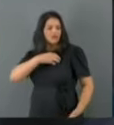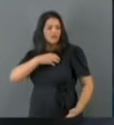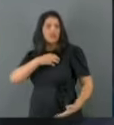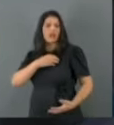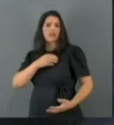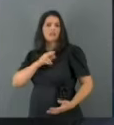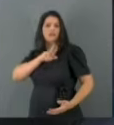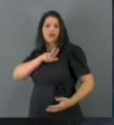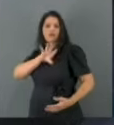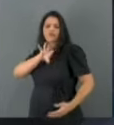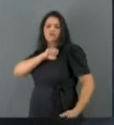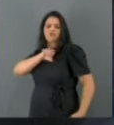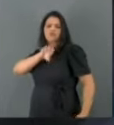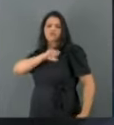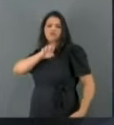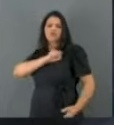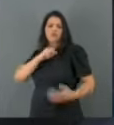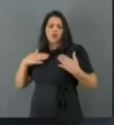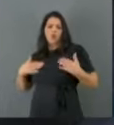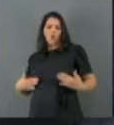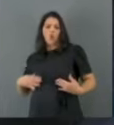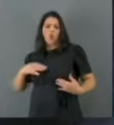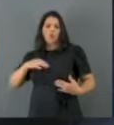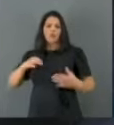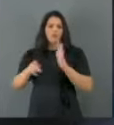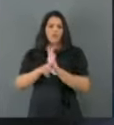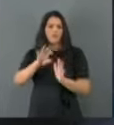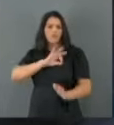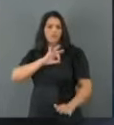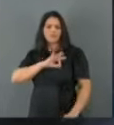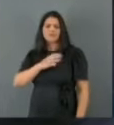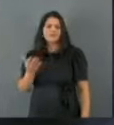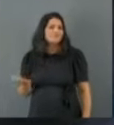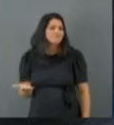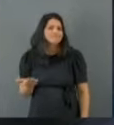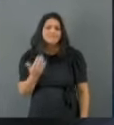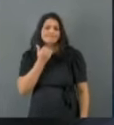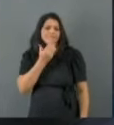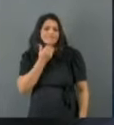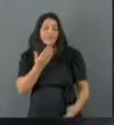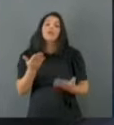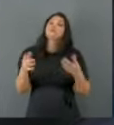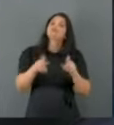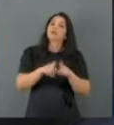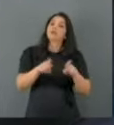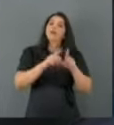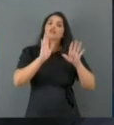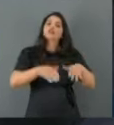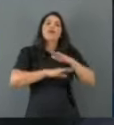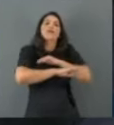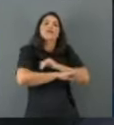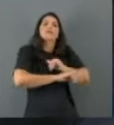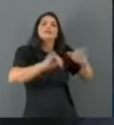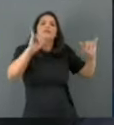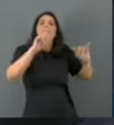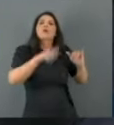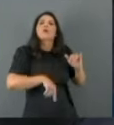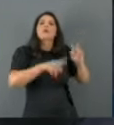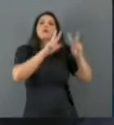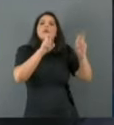câmeras nos uniformes dos policiais. E mais recentemente, que foi dado uma grande publicidade, o assim